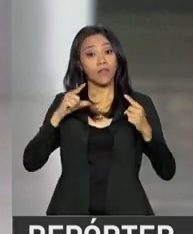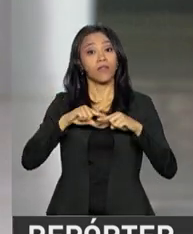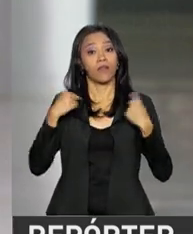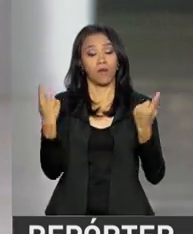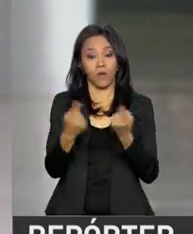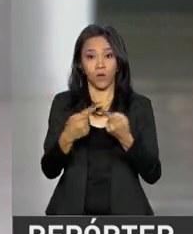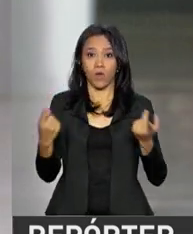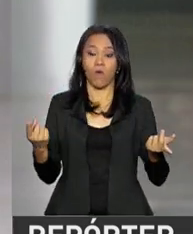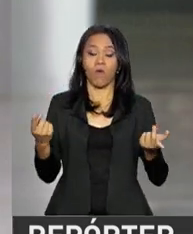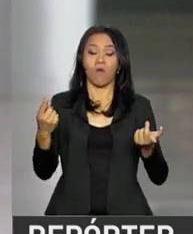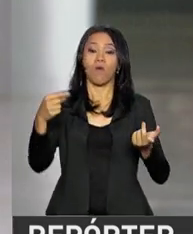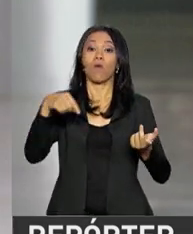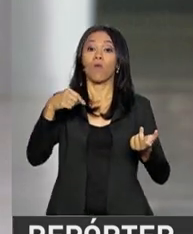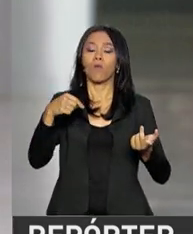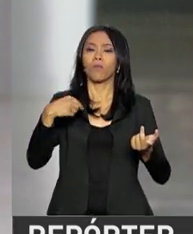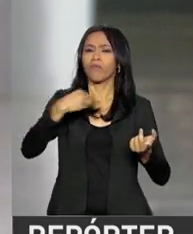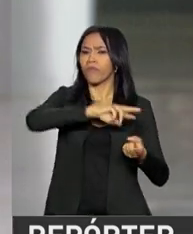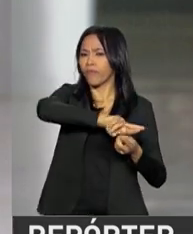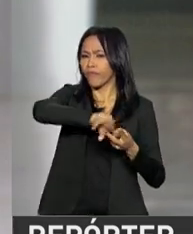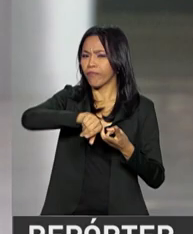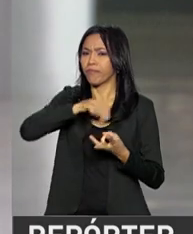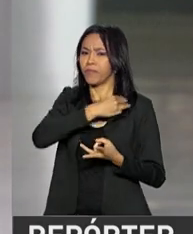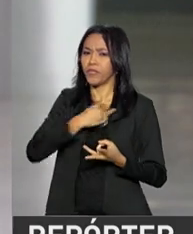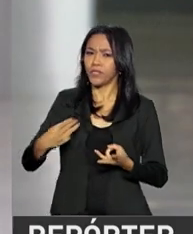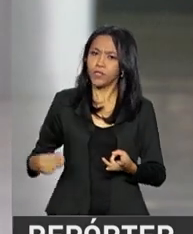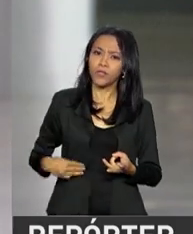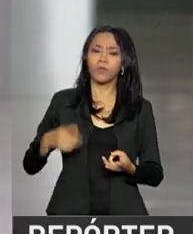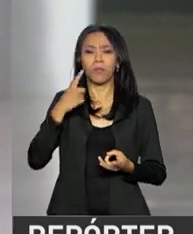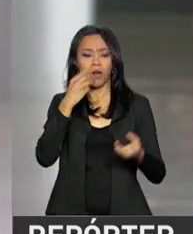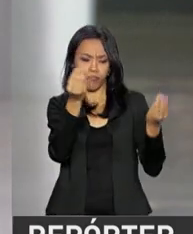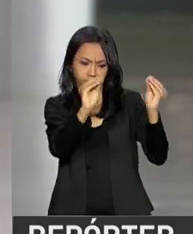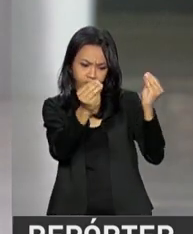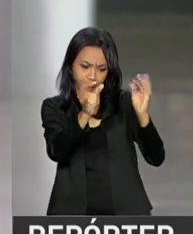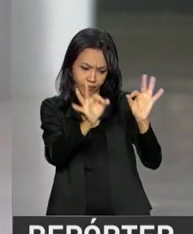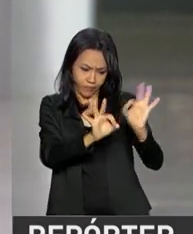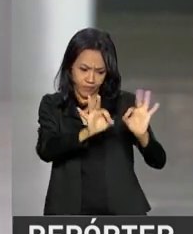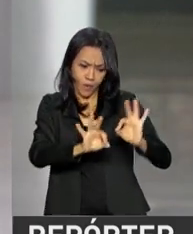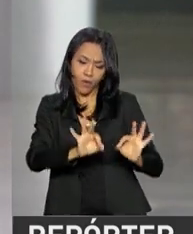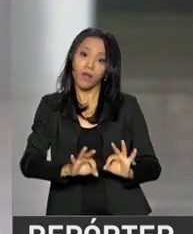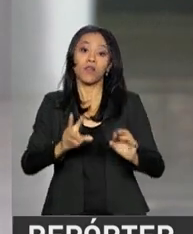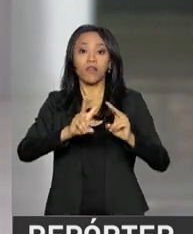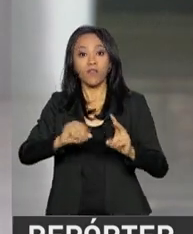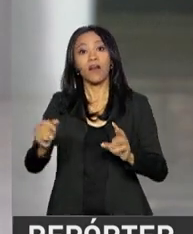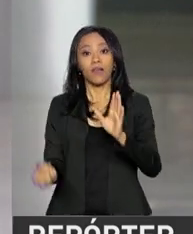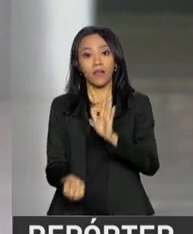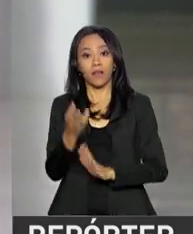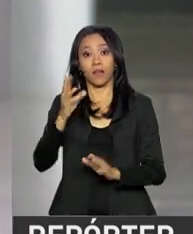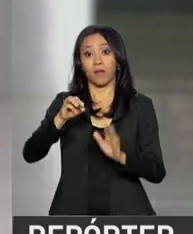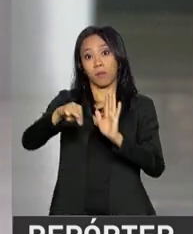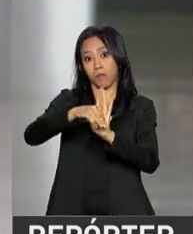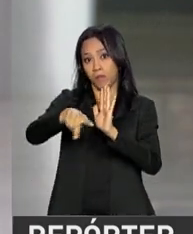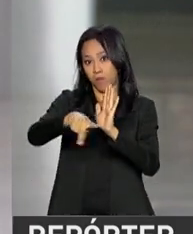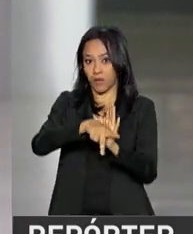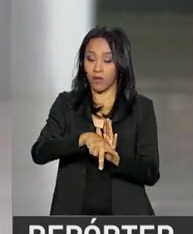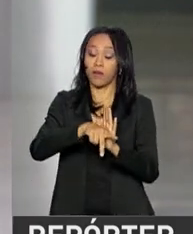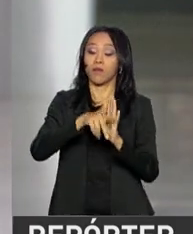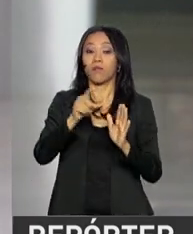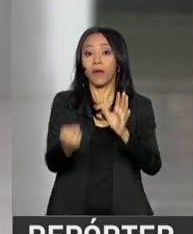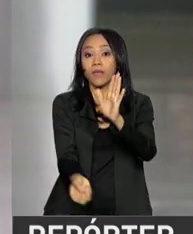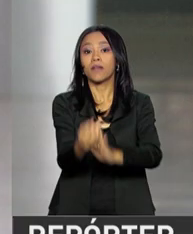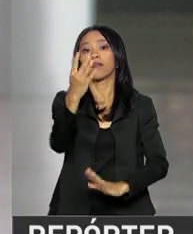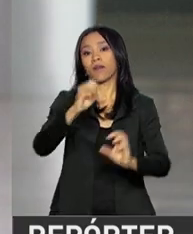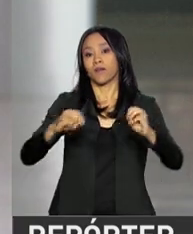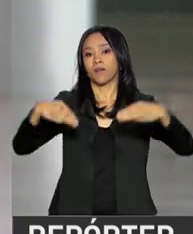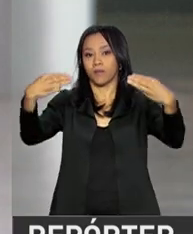ministros para formatar o ministério de segurança pública que deve ser criado hoje por meio de medida provisória o ministério é mais uma medida do governo